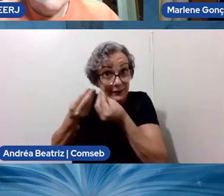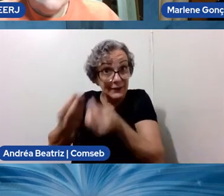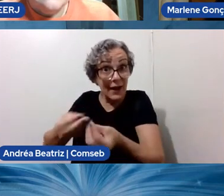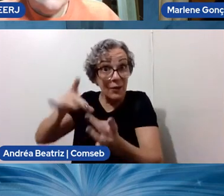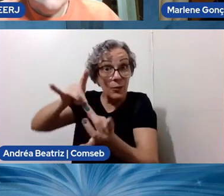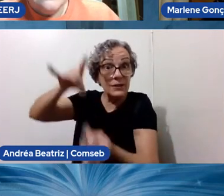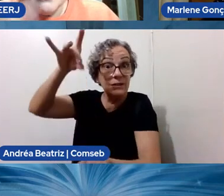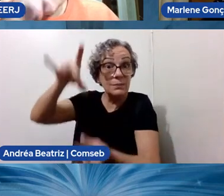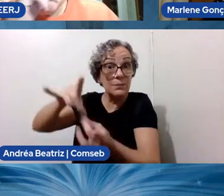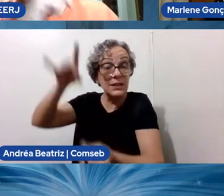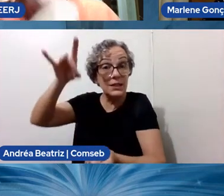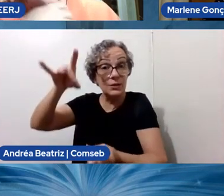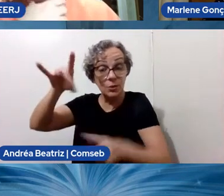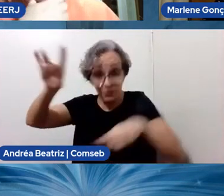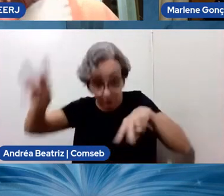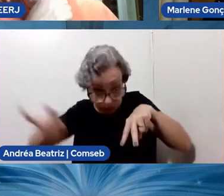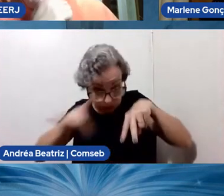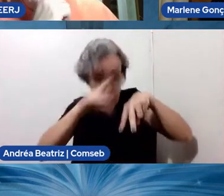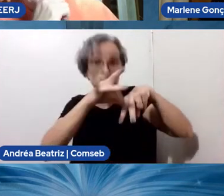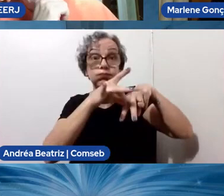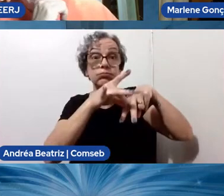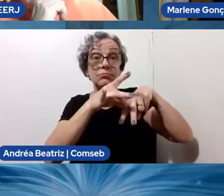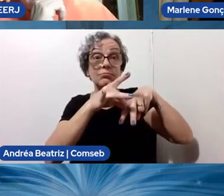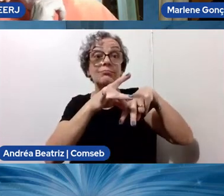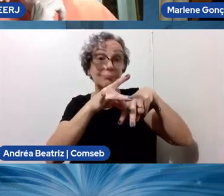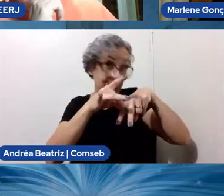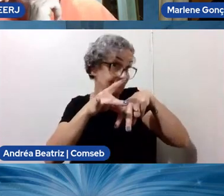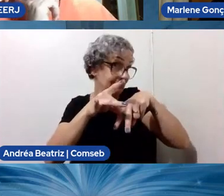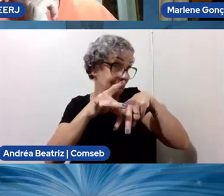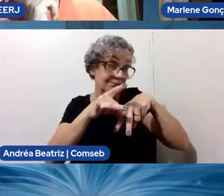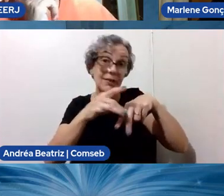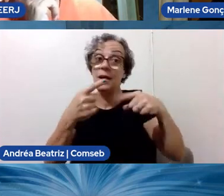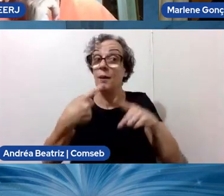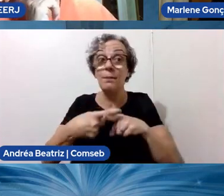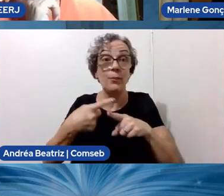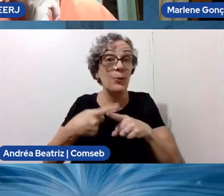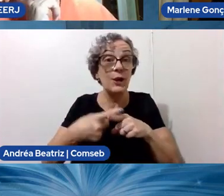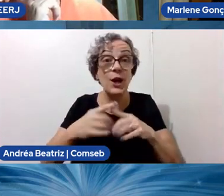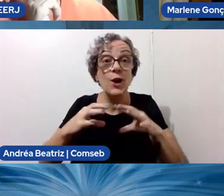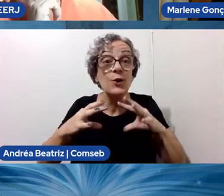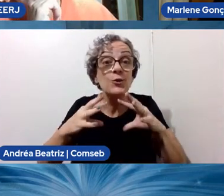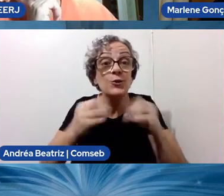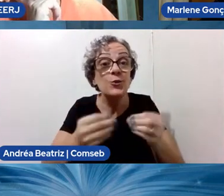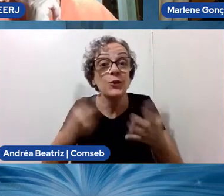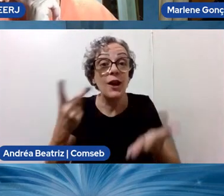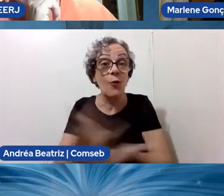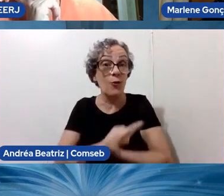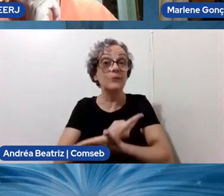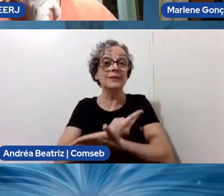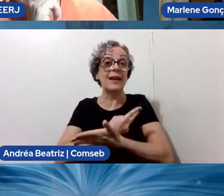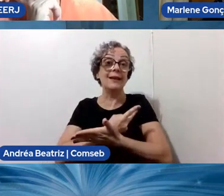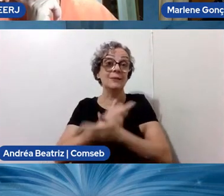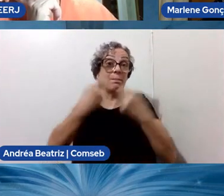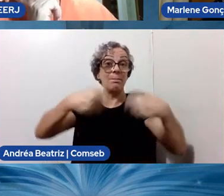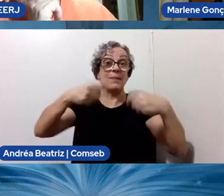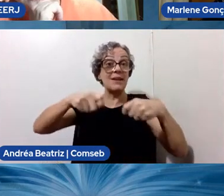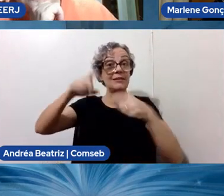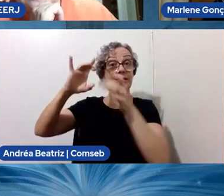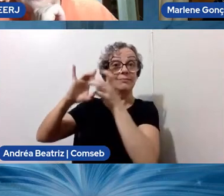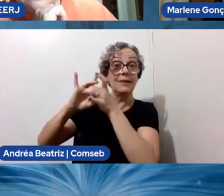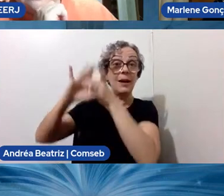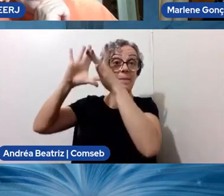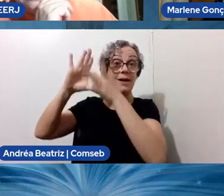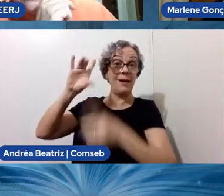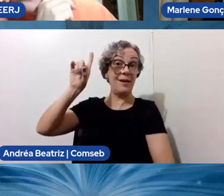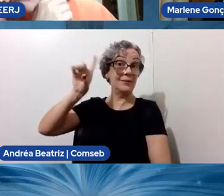célula. Porque nada, nada acontece que não venha com a permissão superior. Isso é uma coisa que a